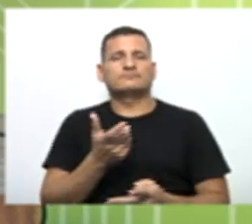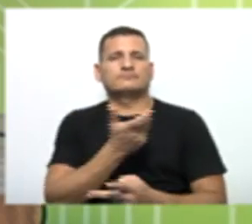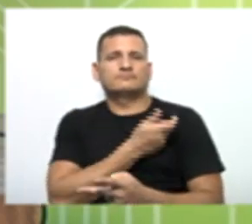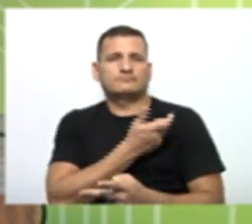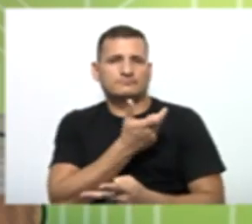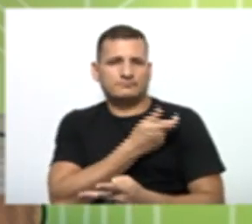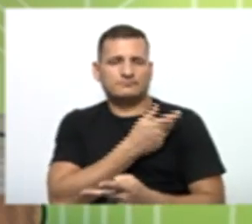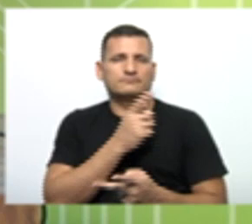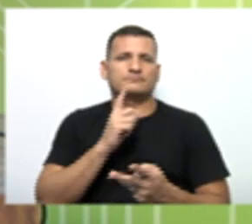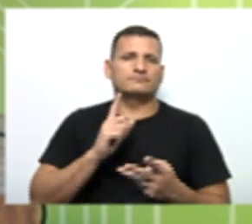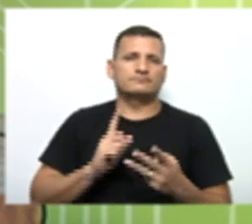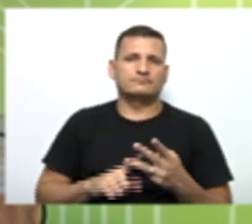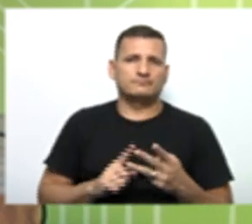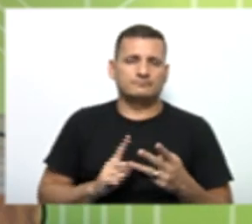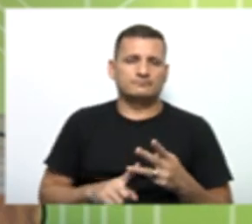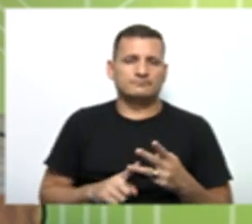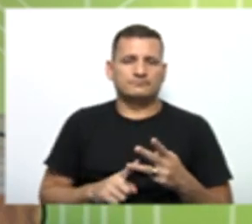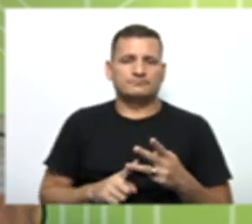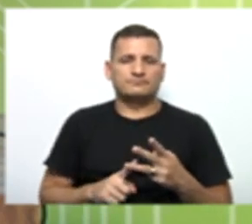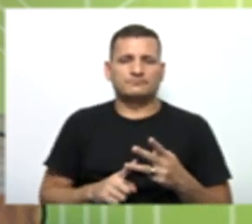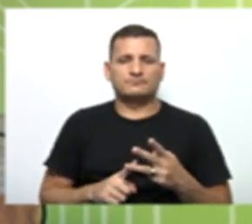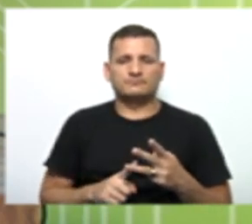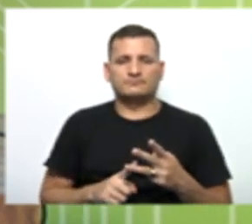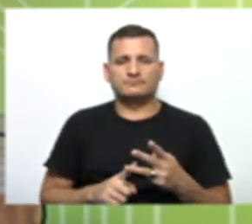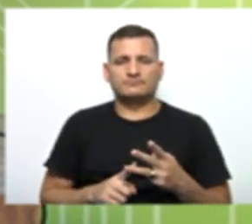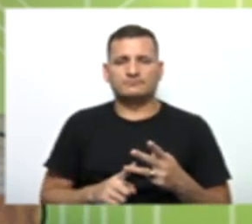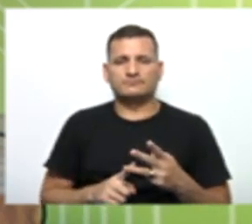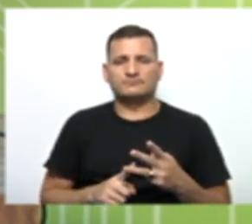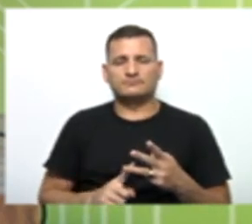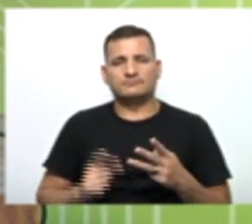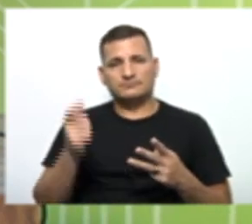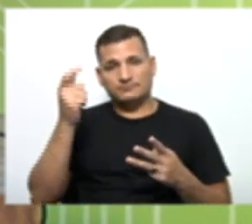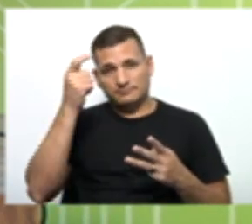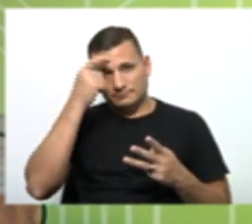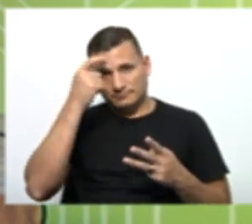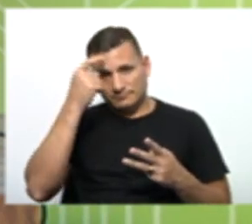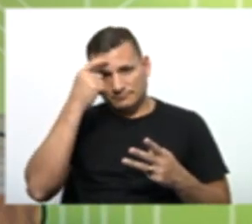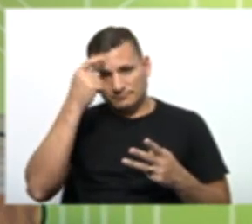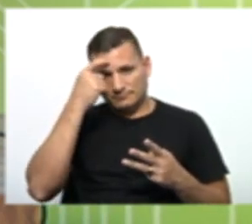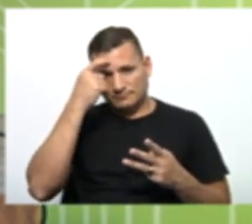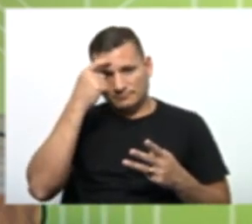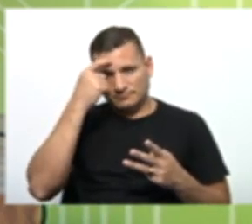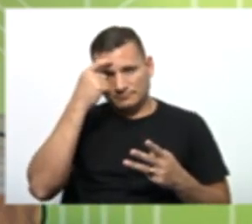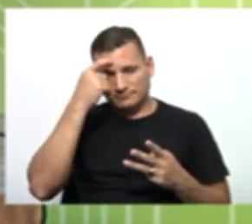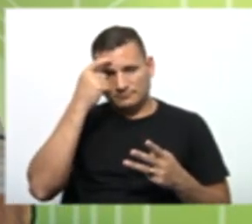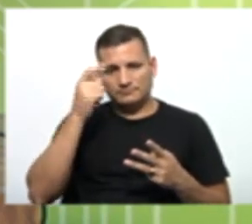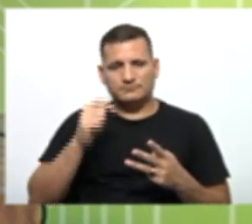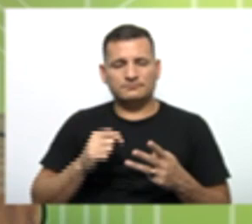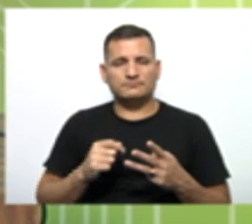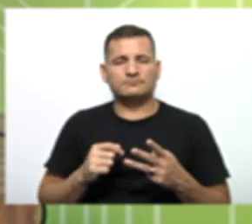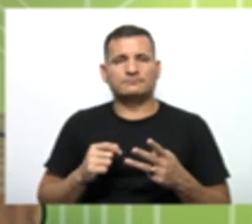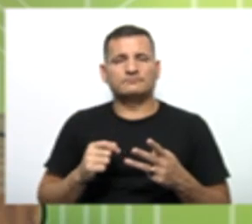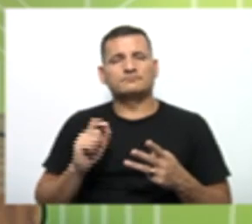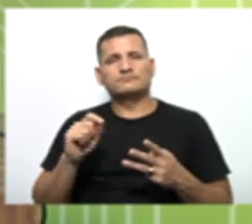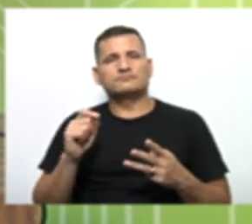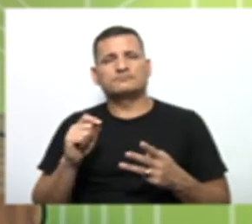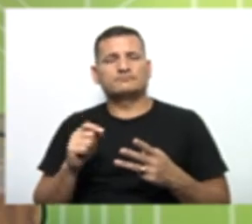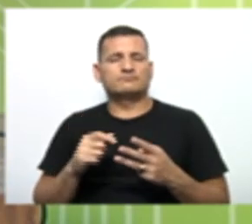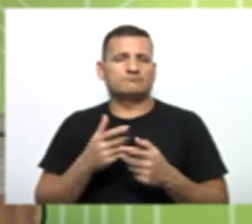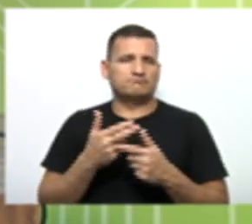vacinação, precisa promover ações de conscientização para atitudes